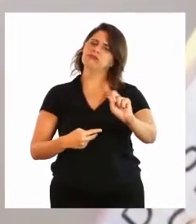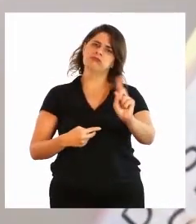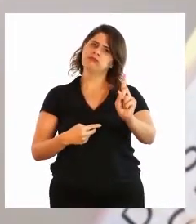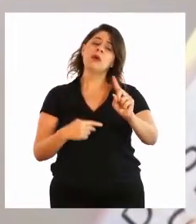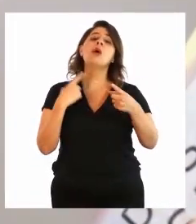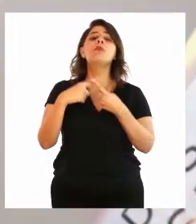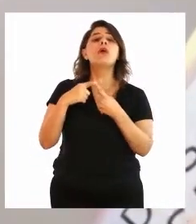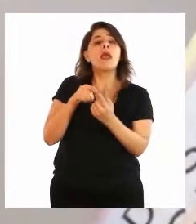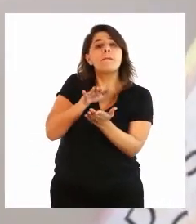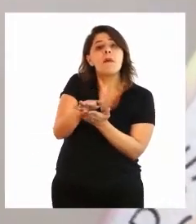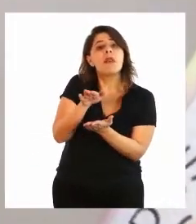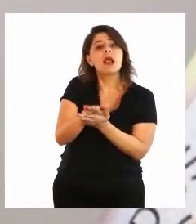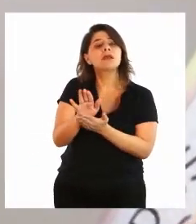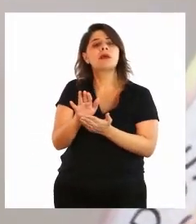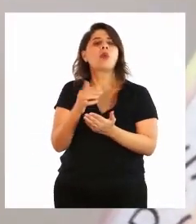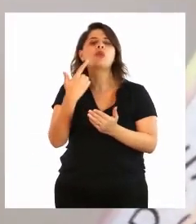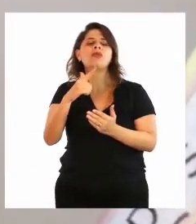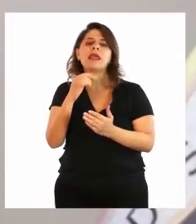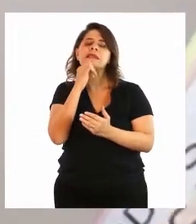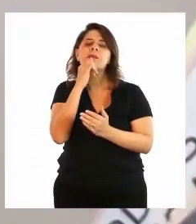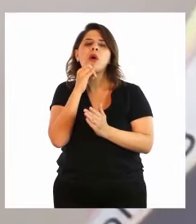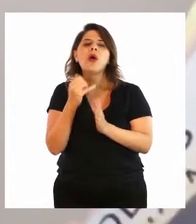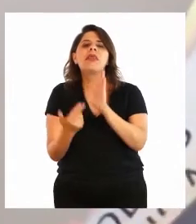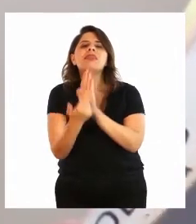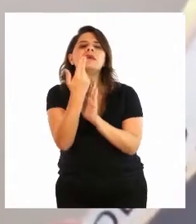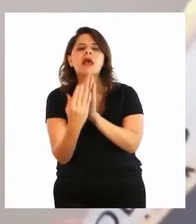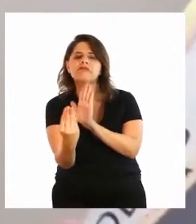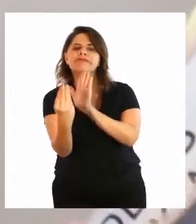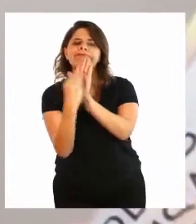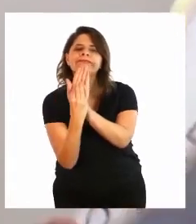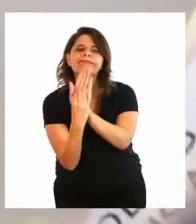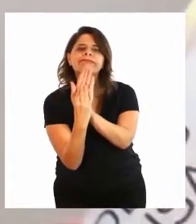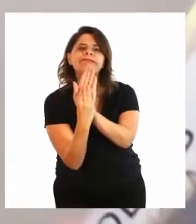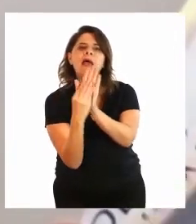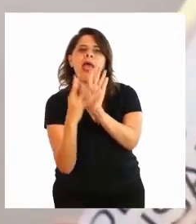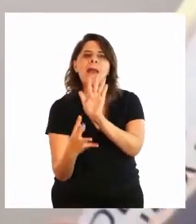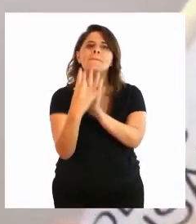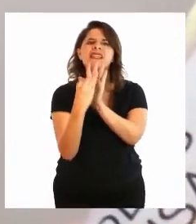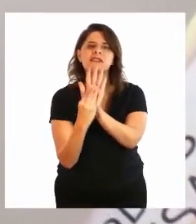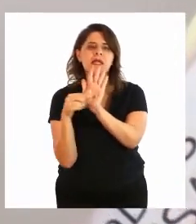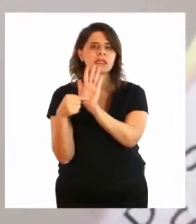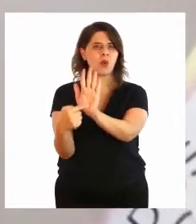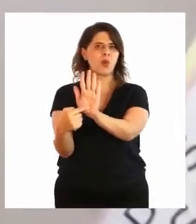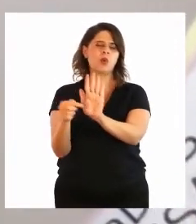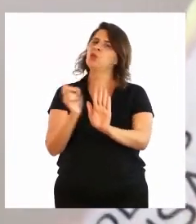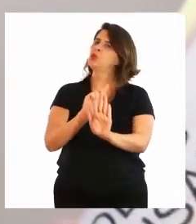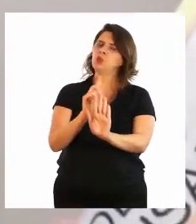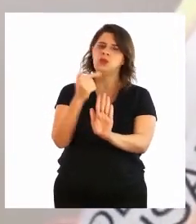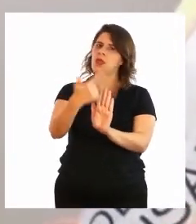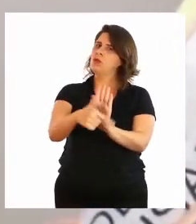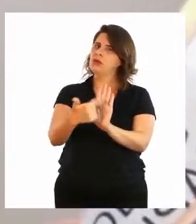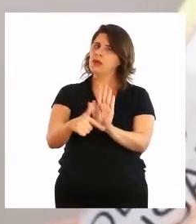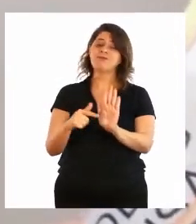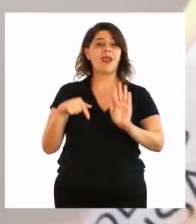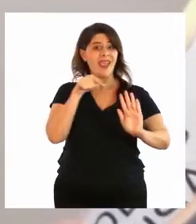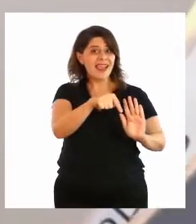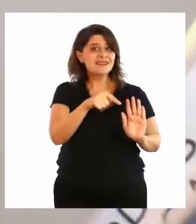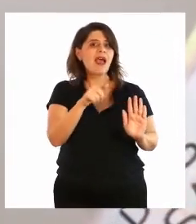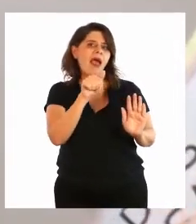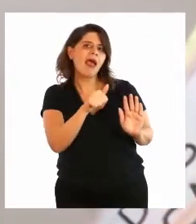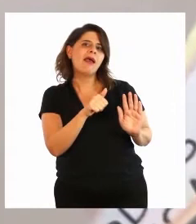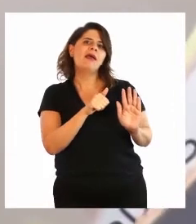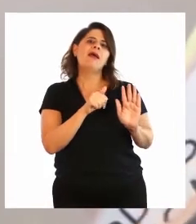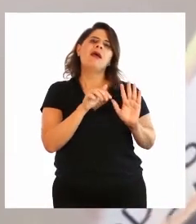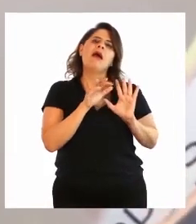tem as representações das obras, né? Então, a gente trabalhando com os ensaios de aproximação e ensaios de composição, a